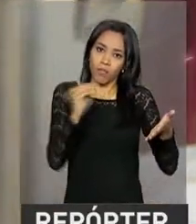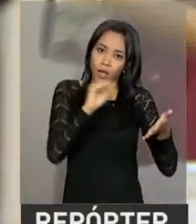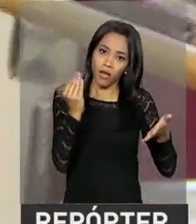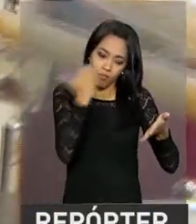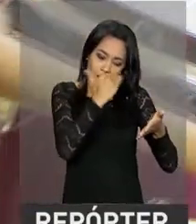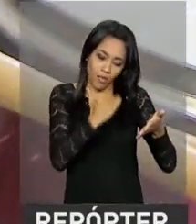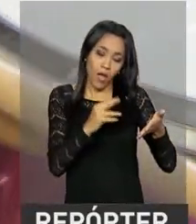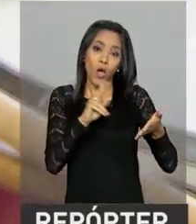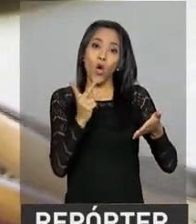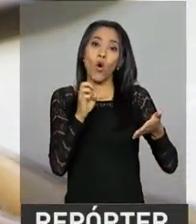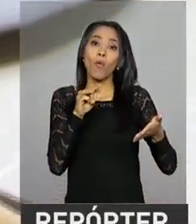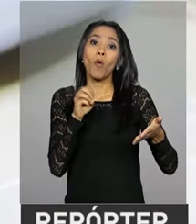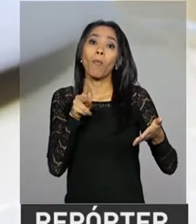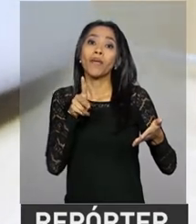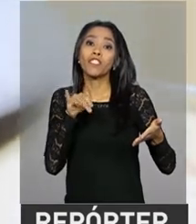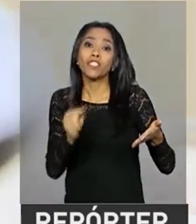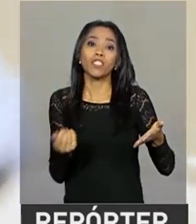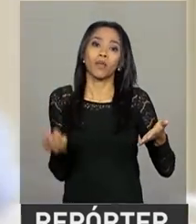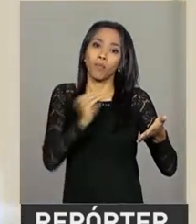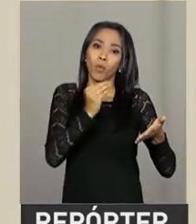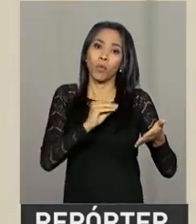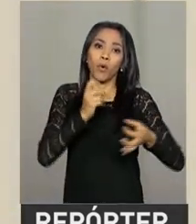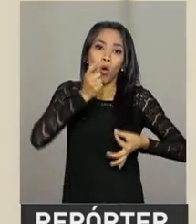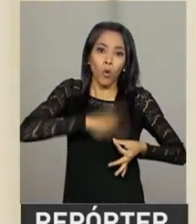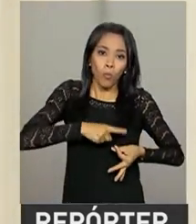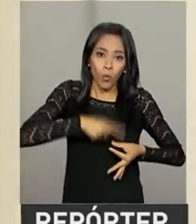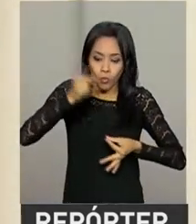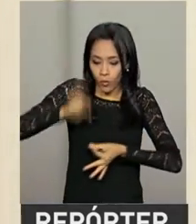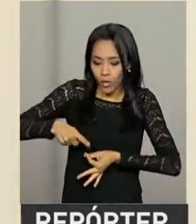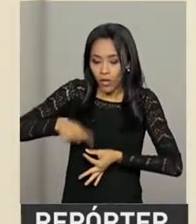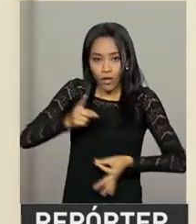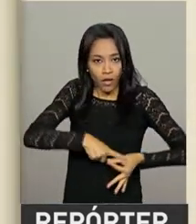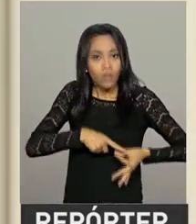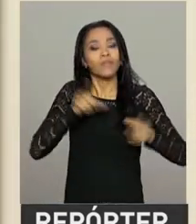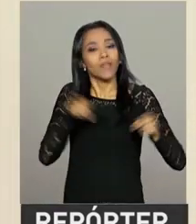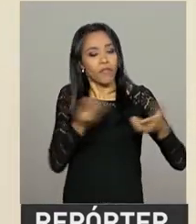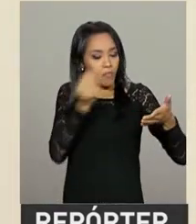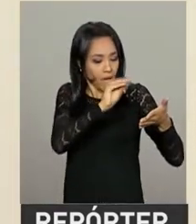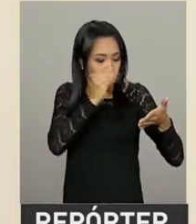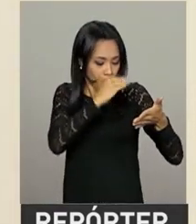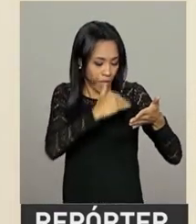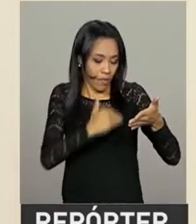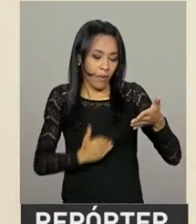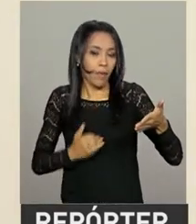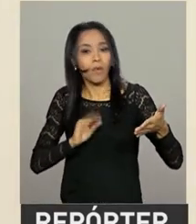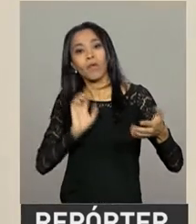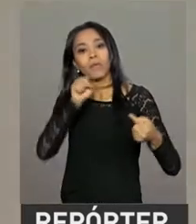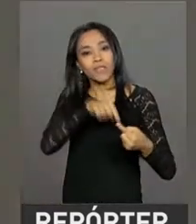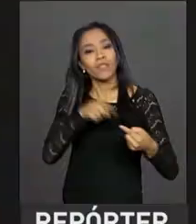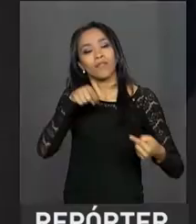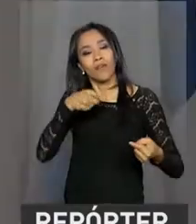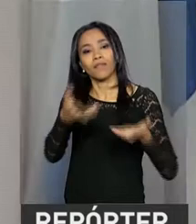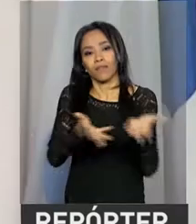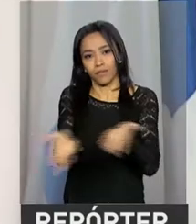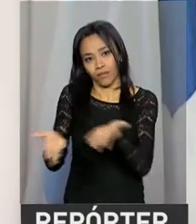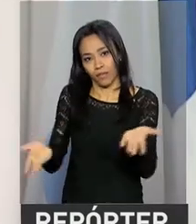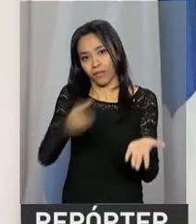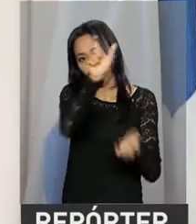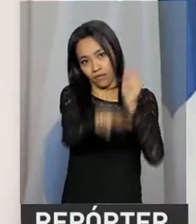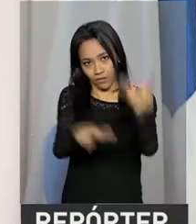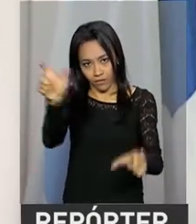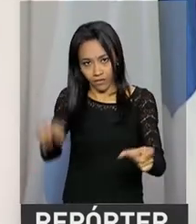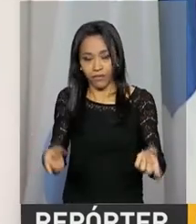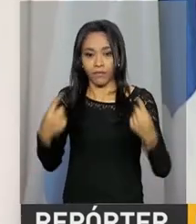homeopatia e acupuntura a idéia do governo é melhorar o tratamento das pessoas e até prevenir algumas doenças as práticas